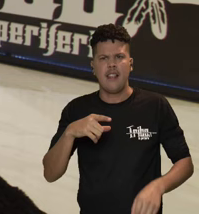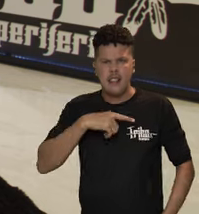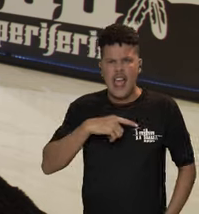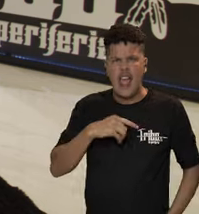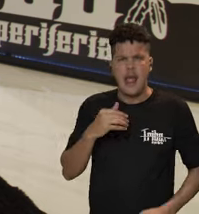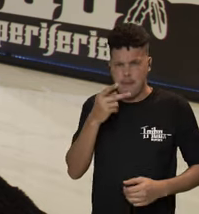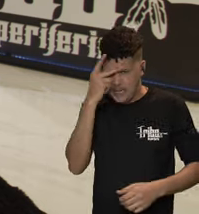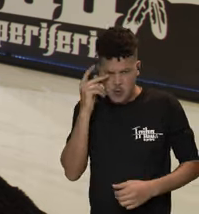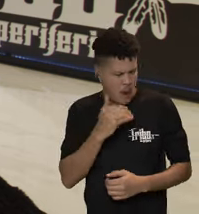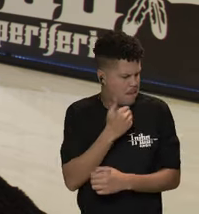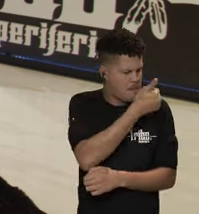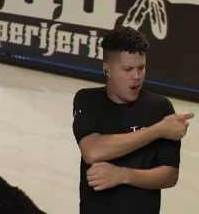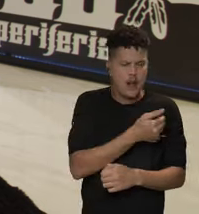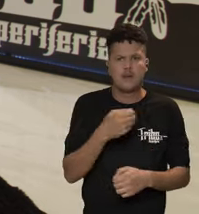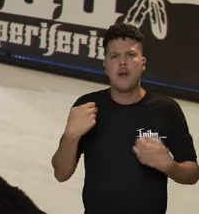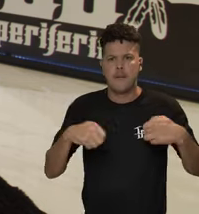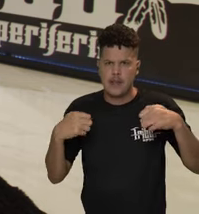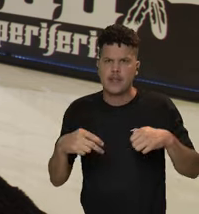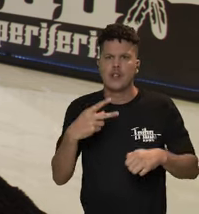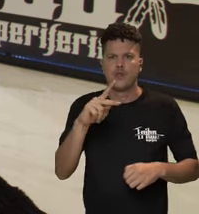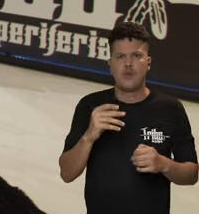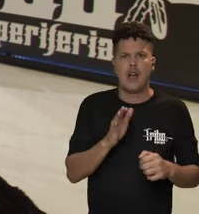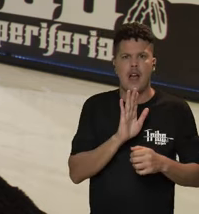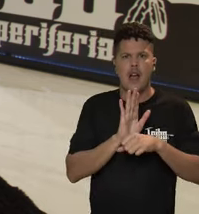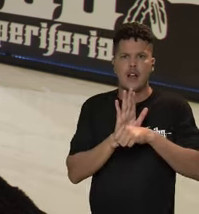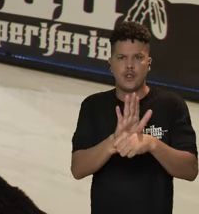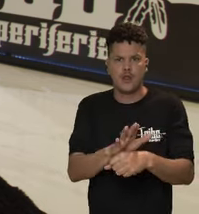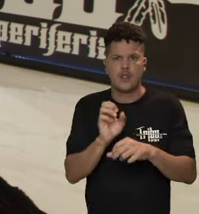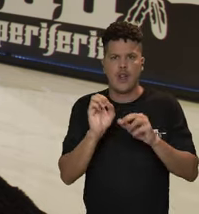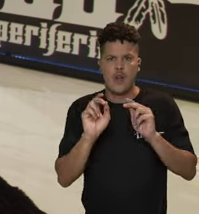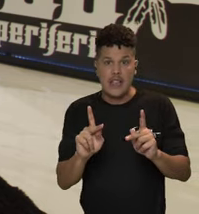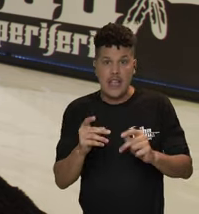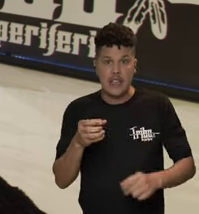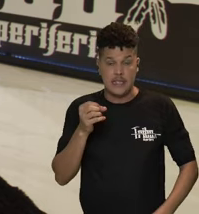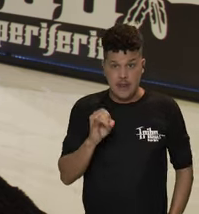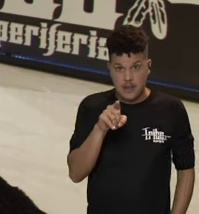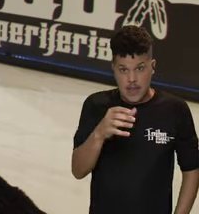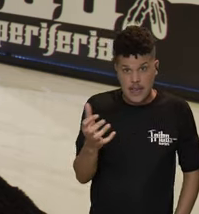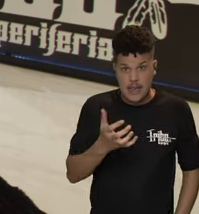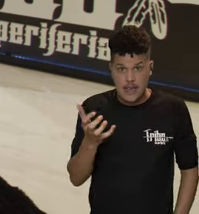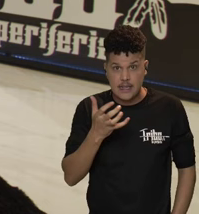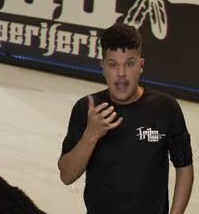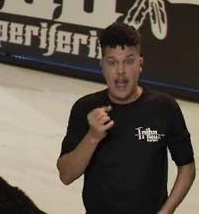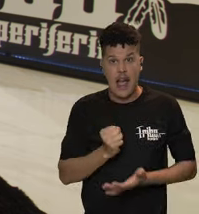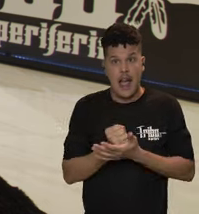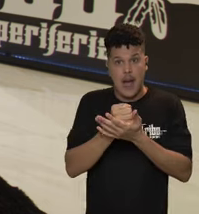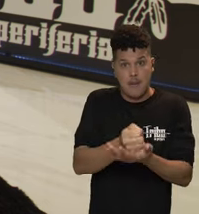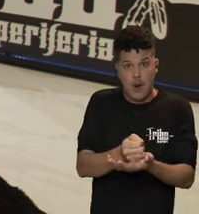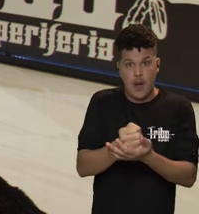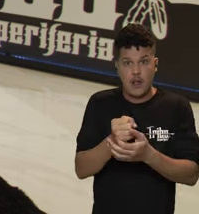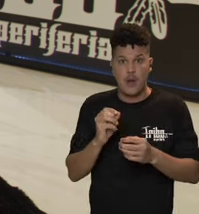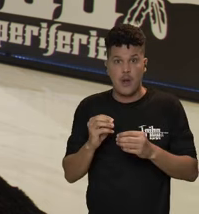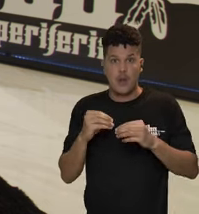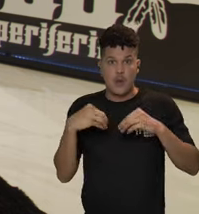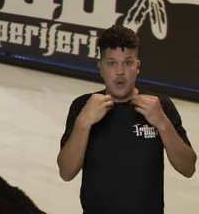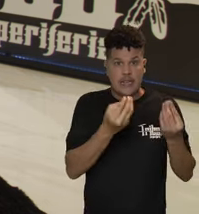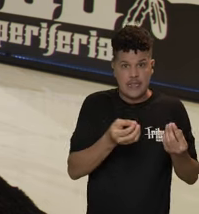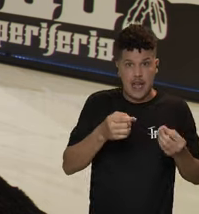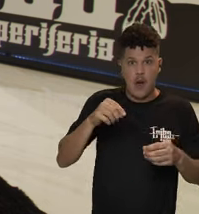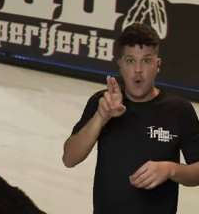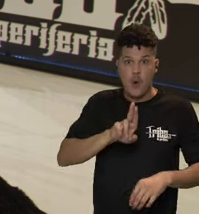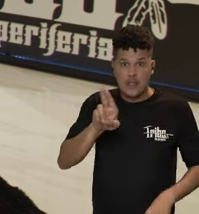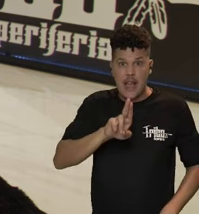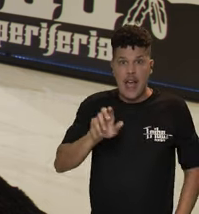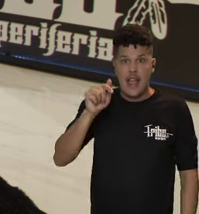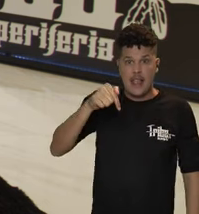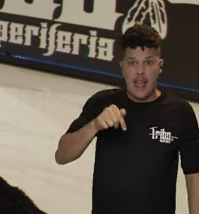de você precisando da sua ajuda, de alguma coisa, beleza? E se você quiser doar pelo QR Code, é só acessar aí que